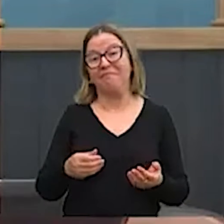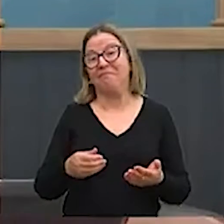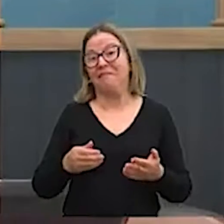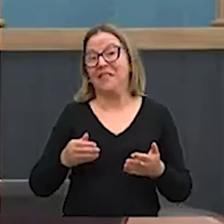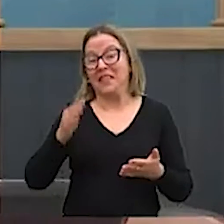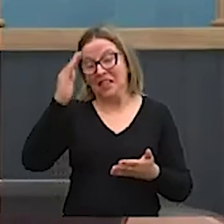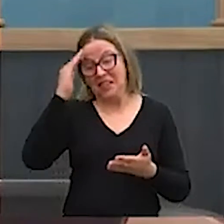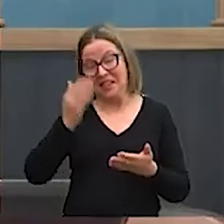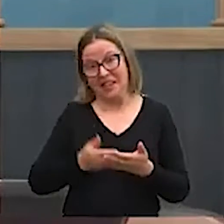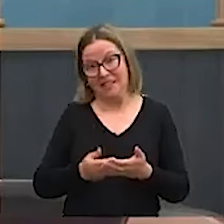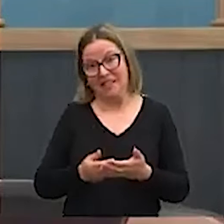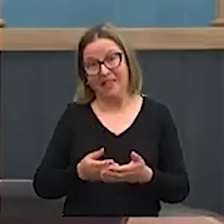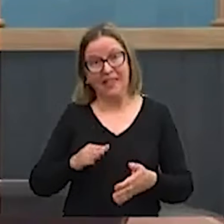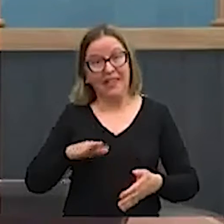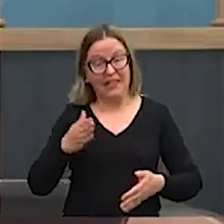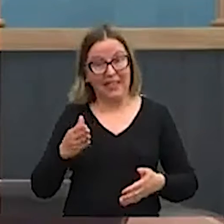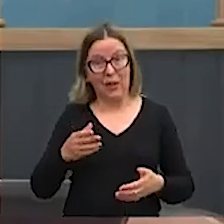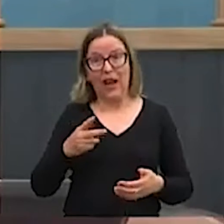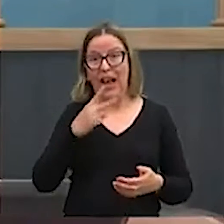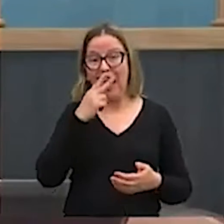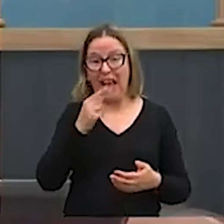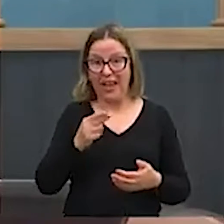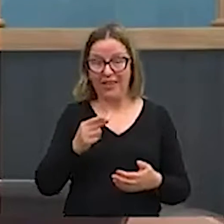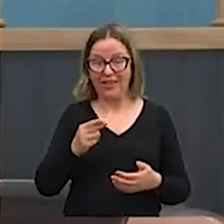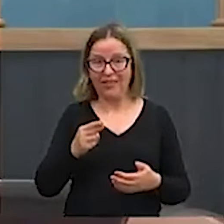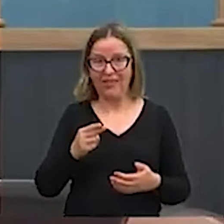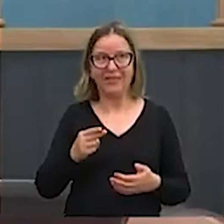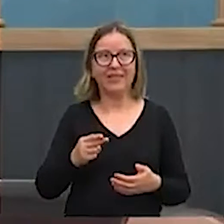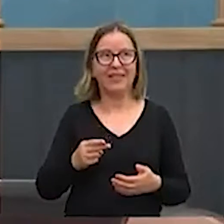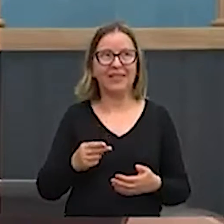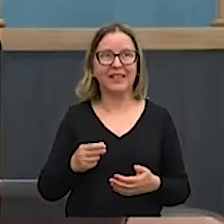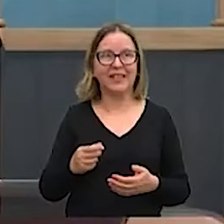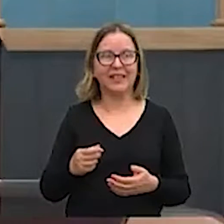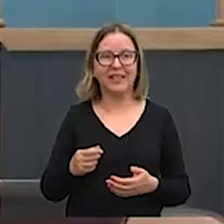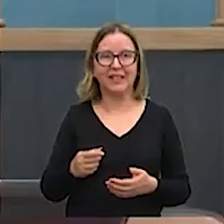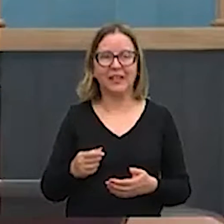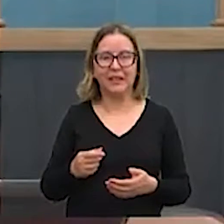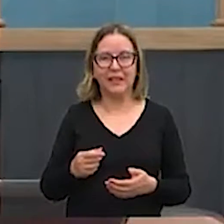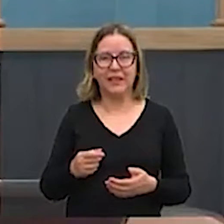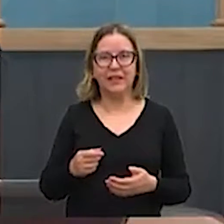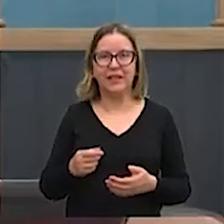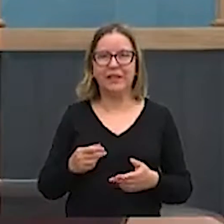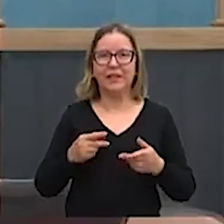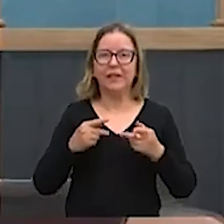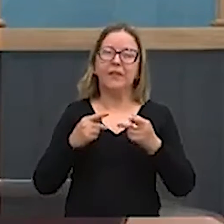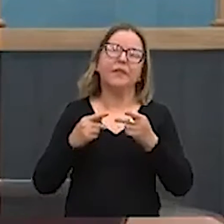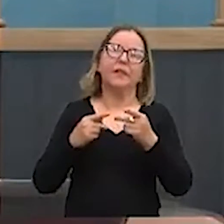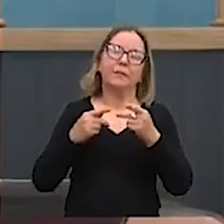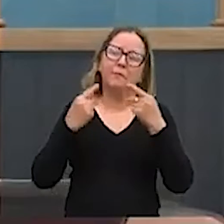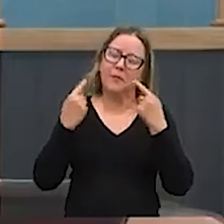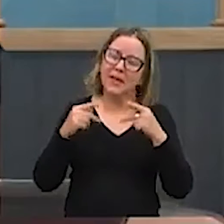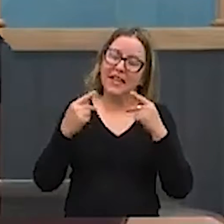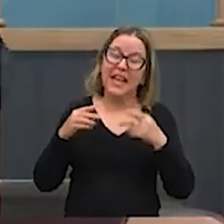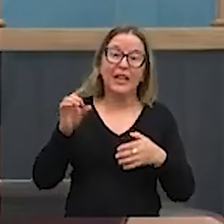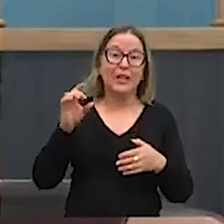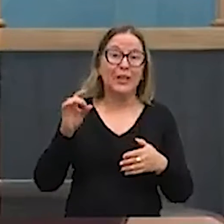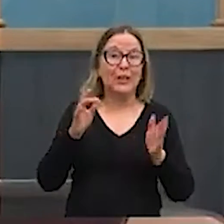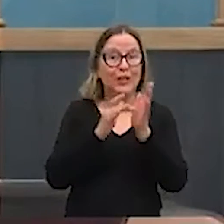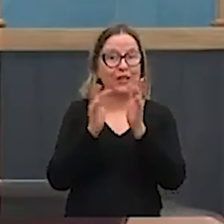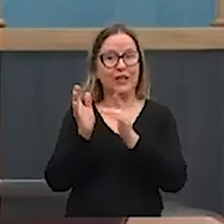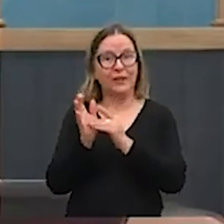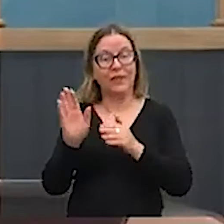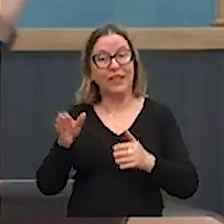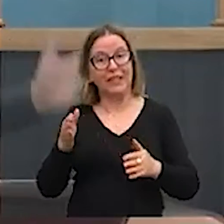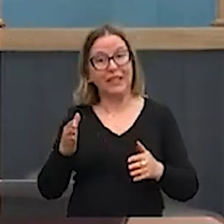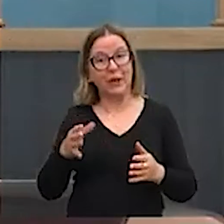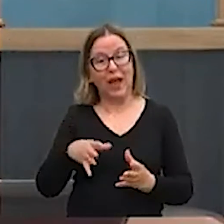Você tem que centralizar a pregação em Jesus. E quando você centralizar a pregação em Jesus, as almas